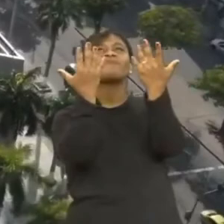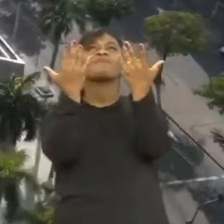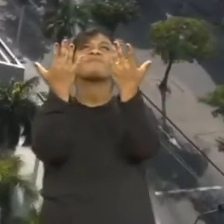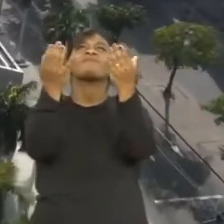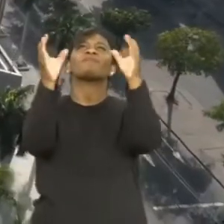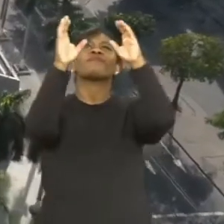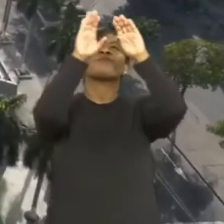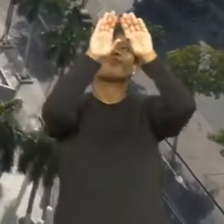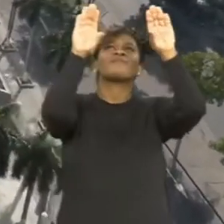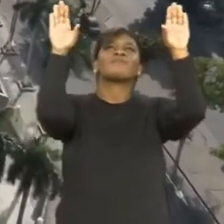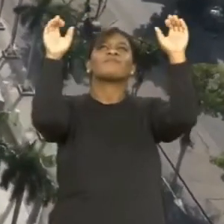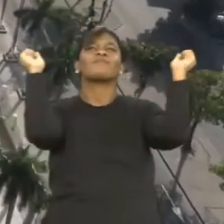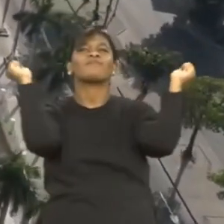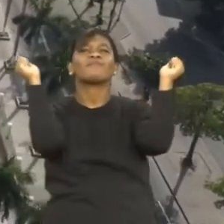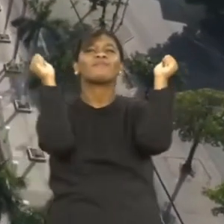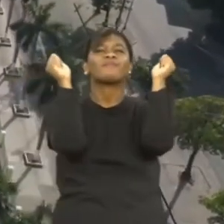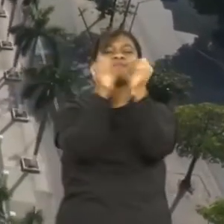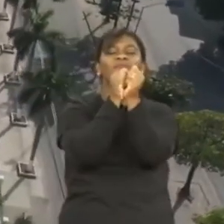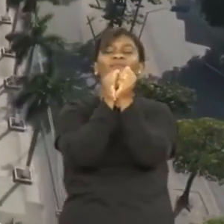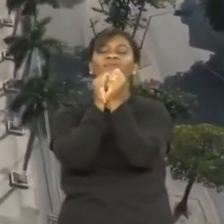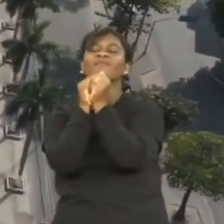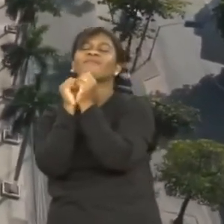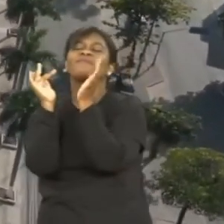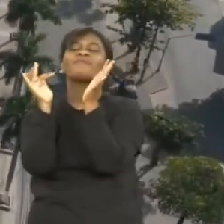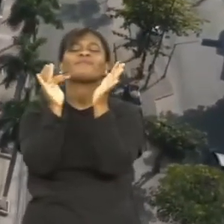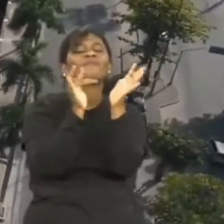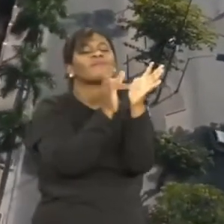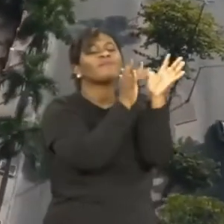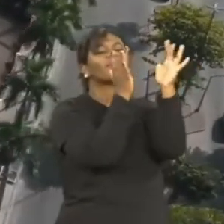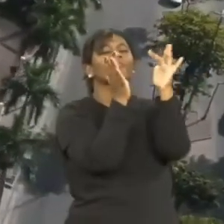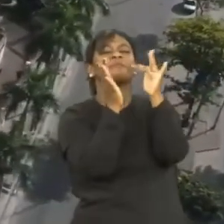junto estaremos, junto